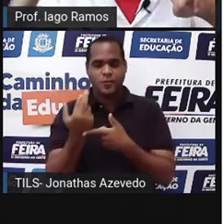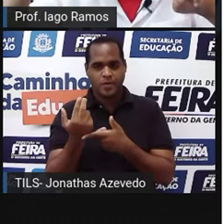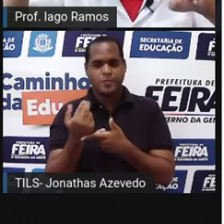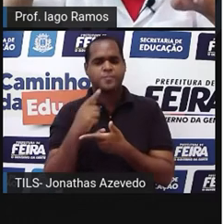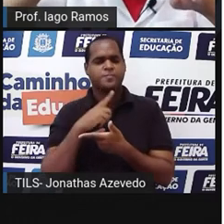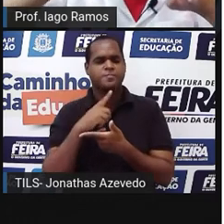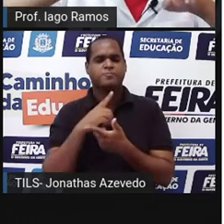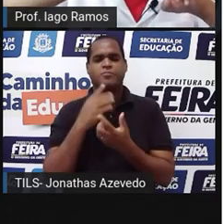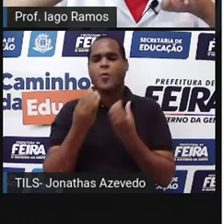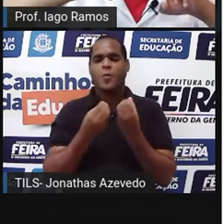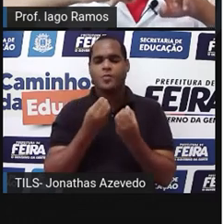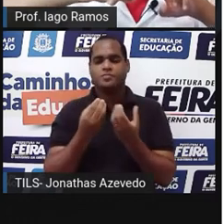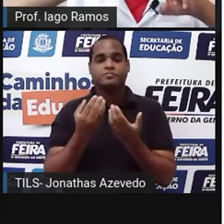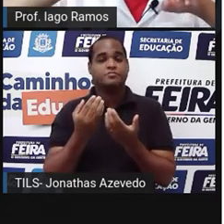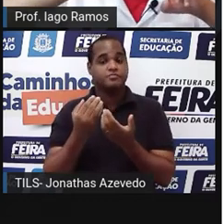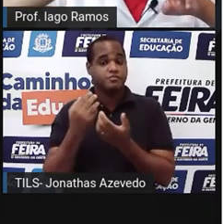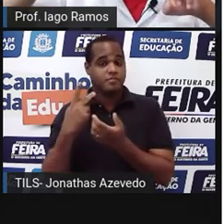medida.